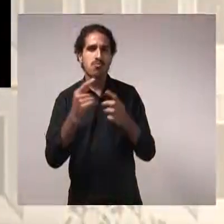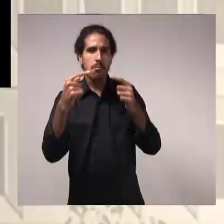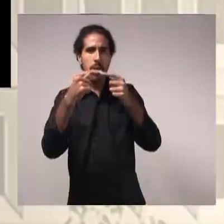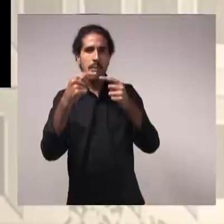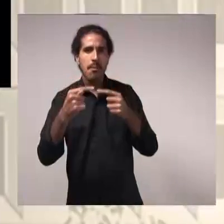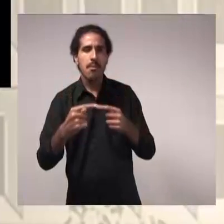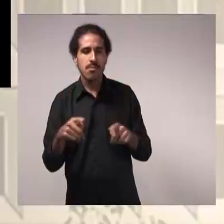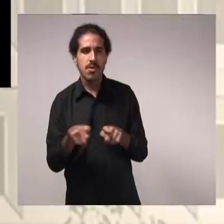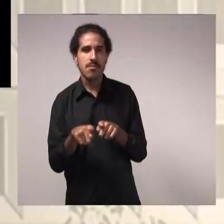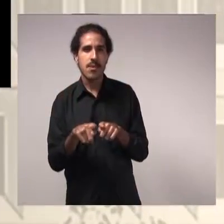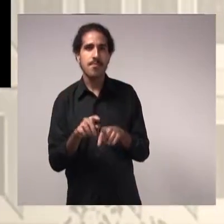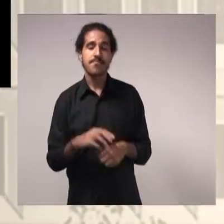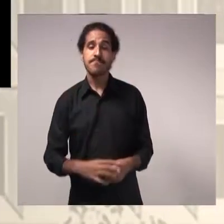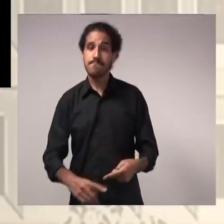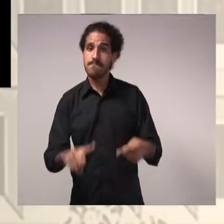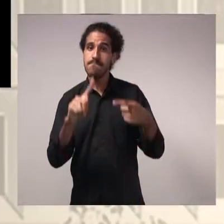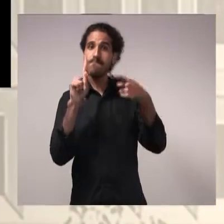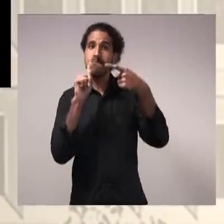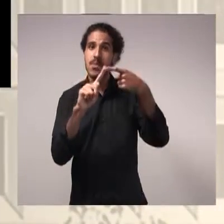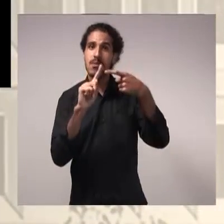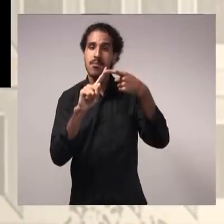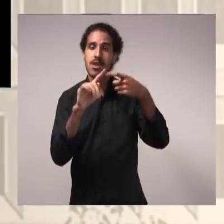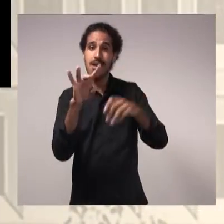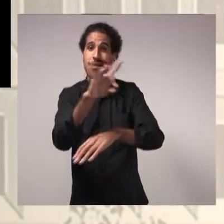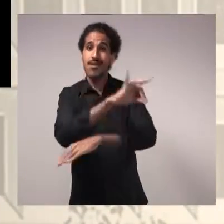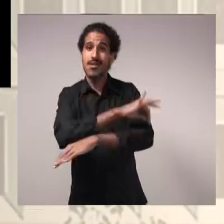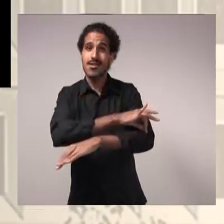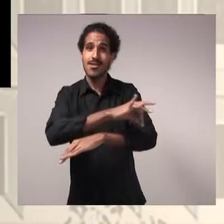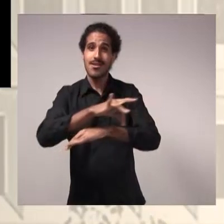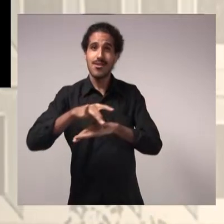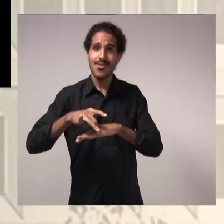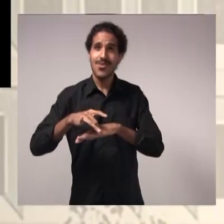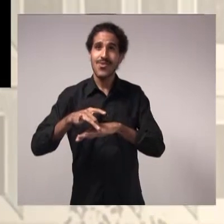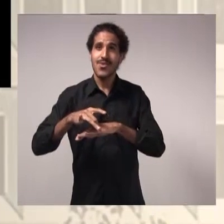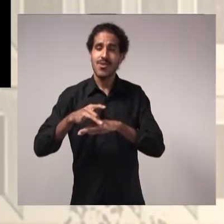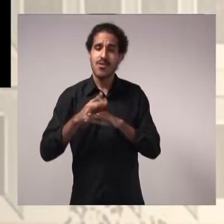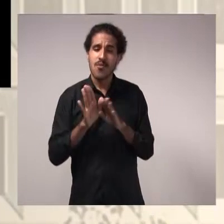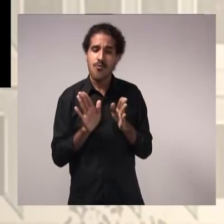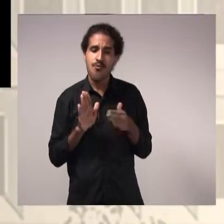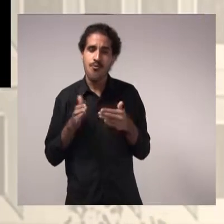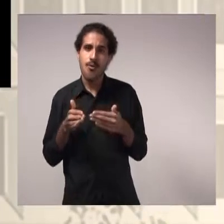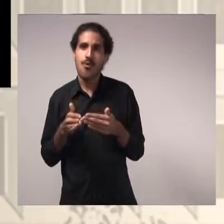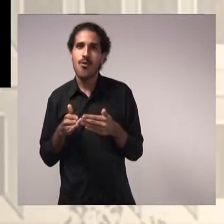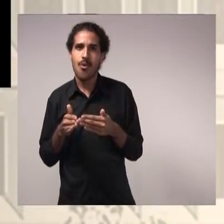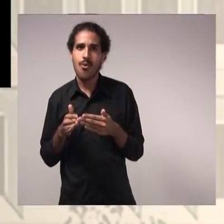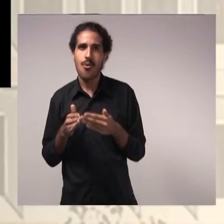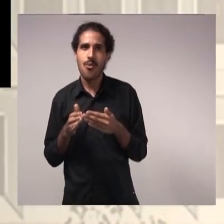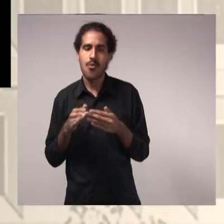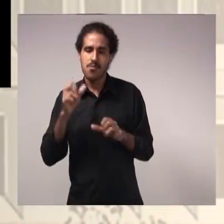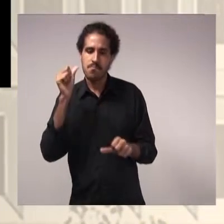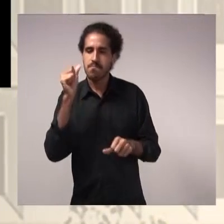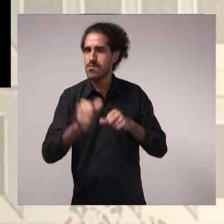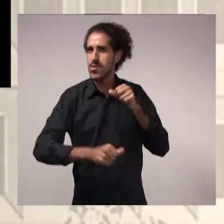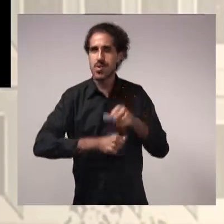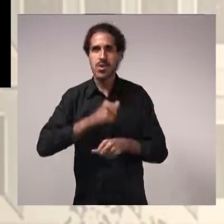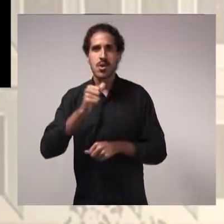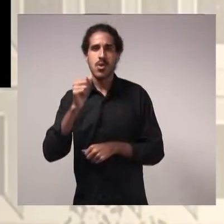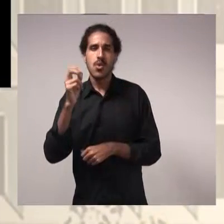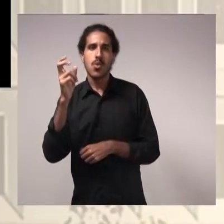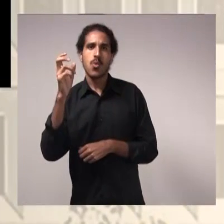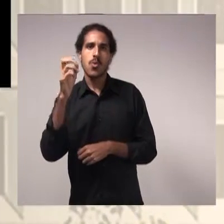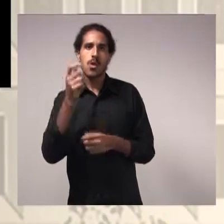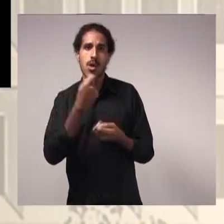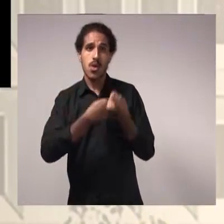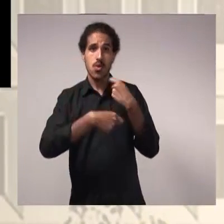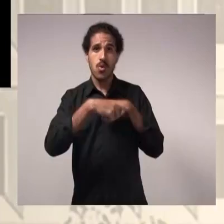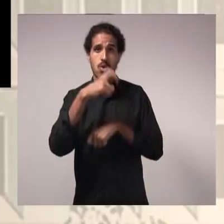vocês. Primeiro, uma arquitetura voltada para uma transformação econômica,